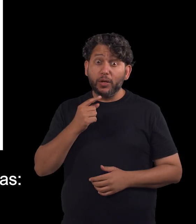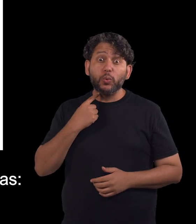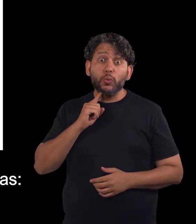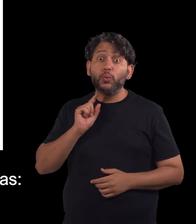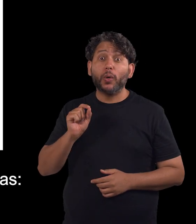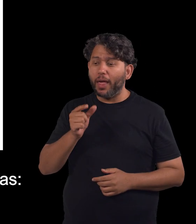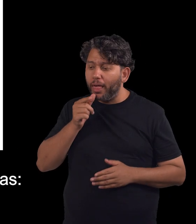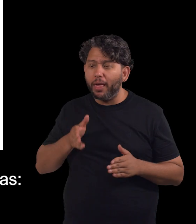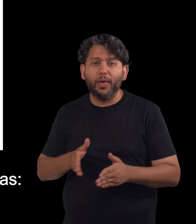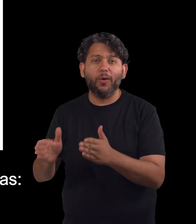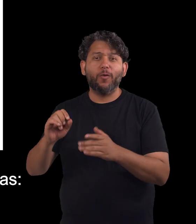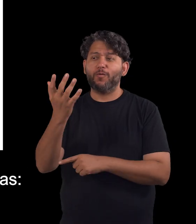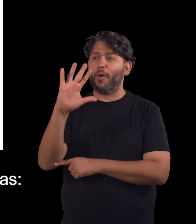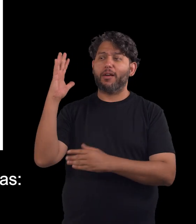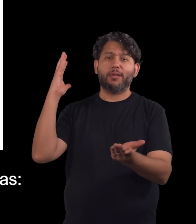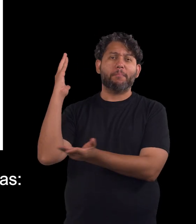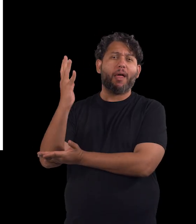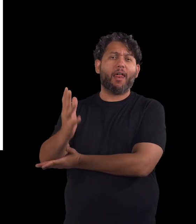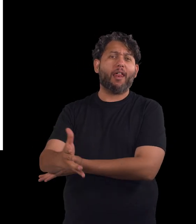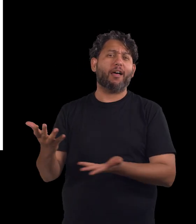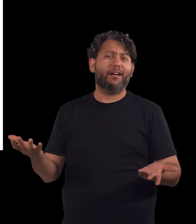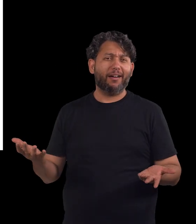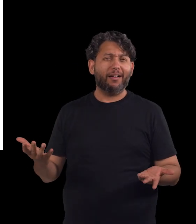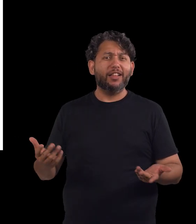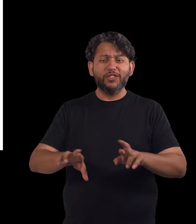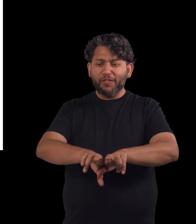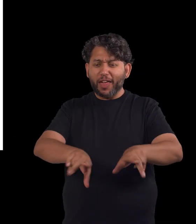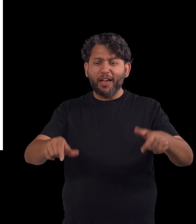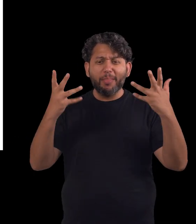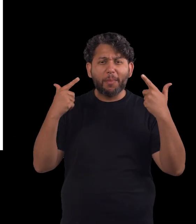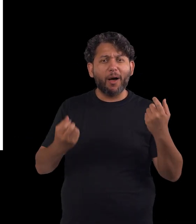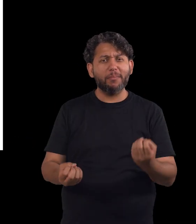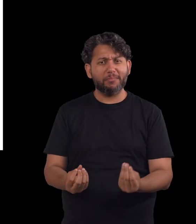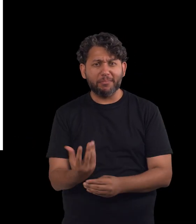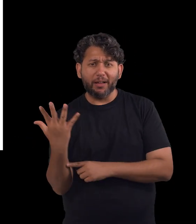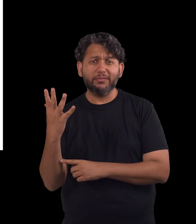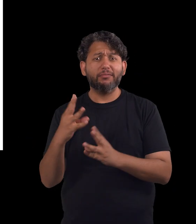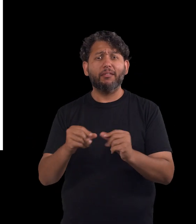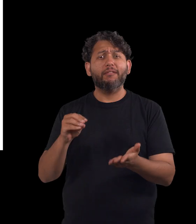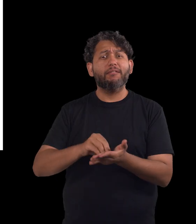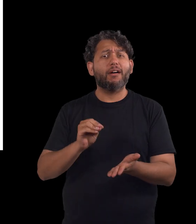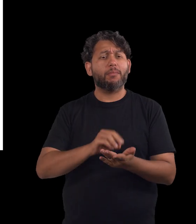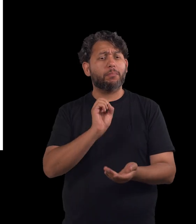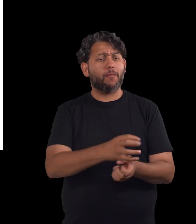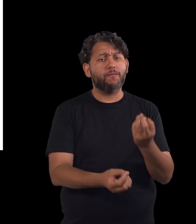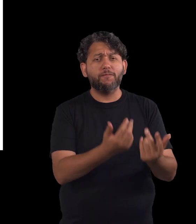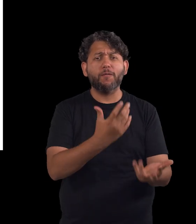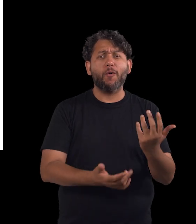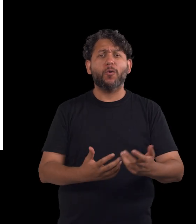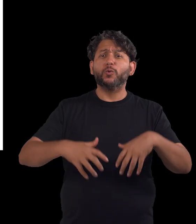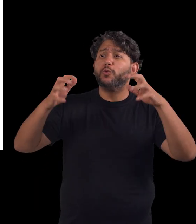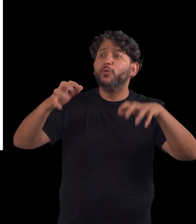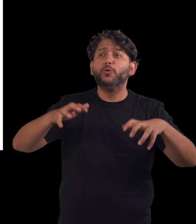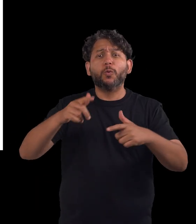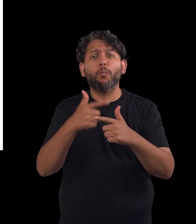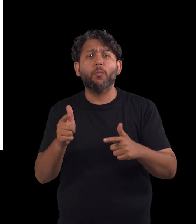rios poluídos, florestas derrubadas, perda de biodiversidade, queimadas, mudanças no regime de